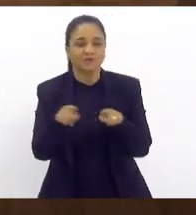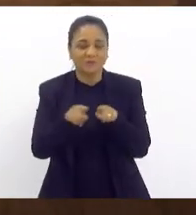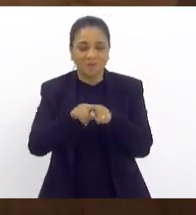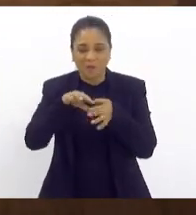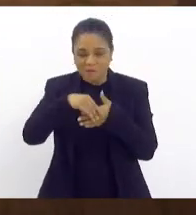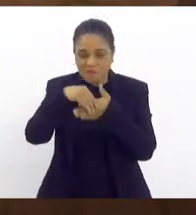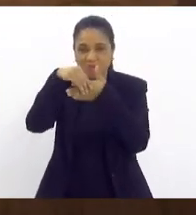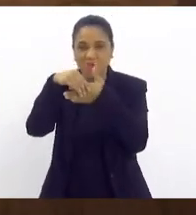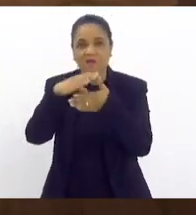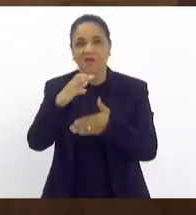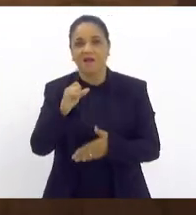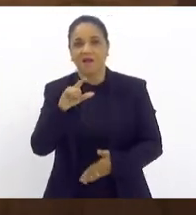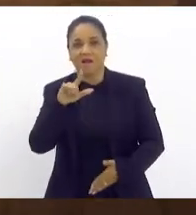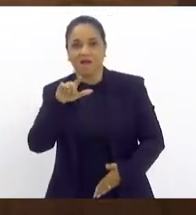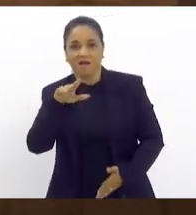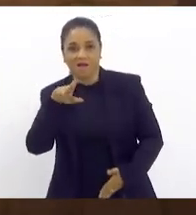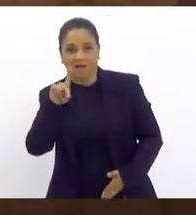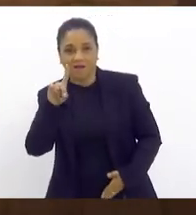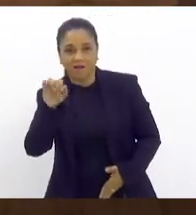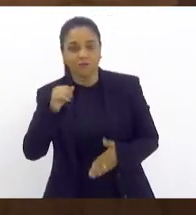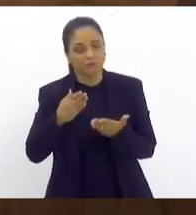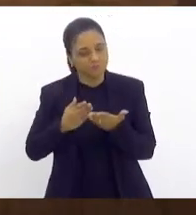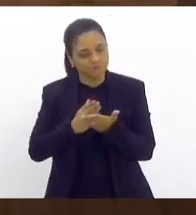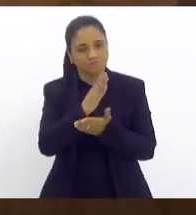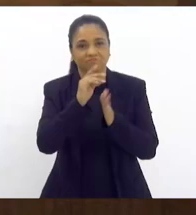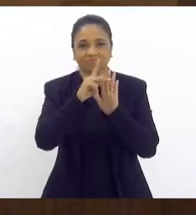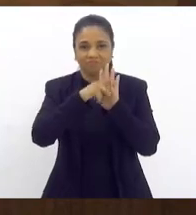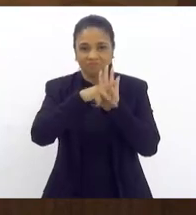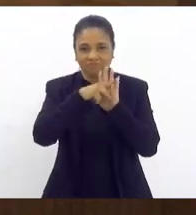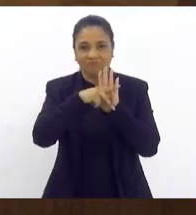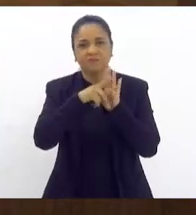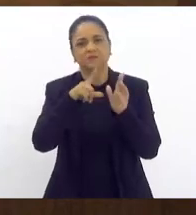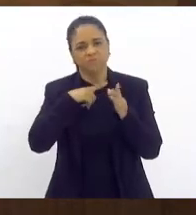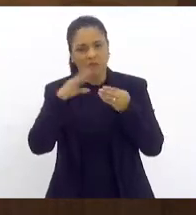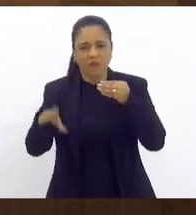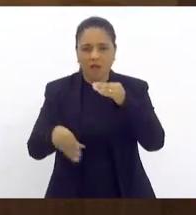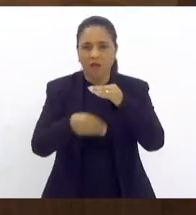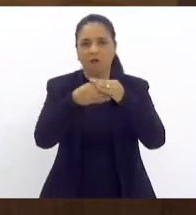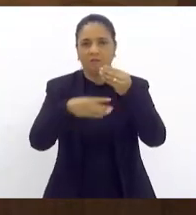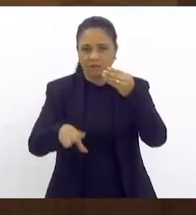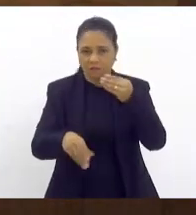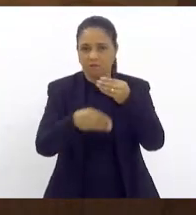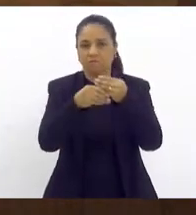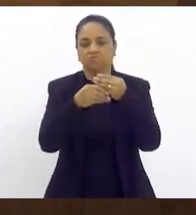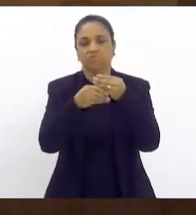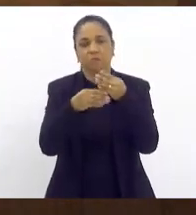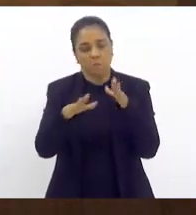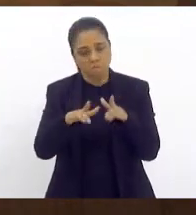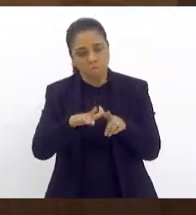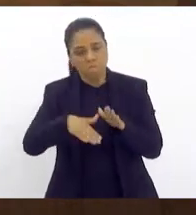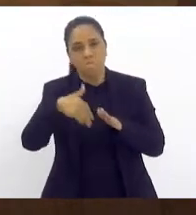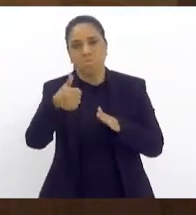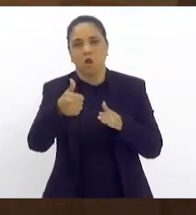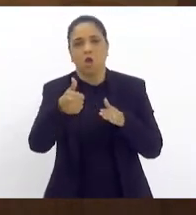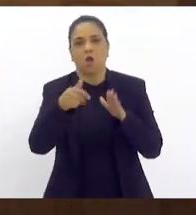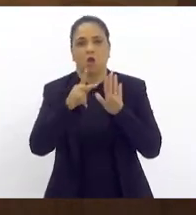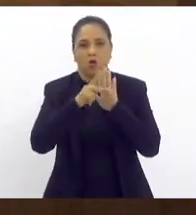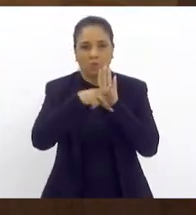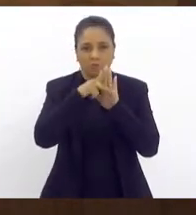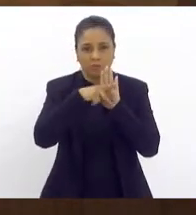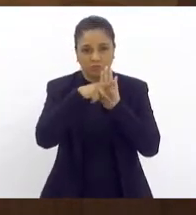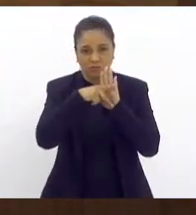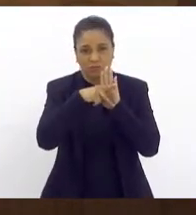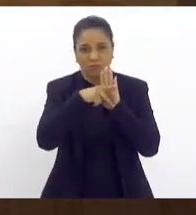para que esse projeto seja aprovado e eu apresentei algumas emendas a fim de aperfeiçoar esse projeto colocando